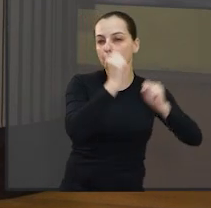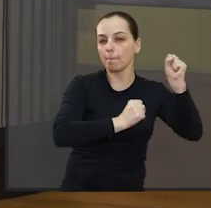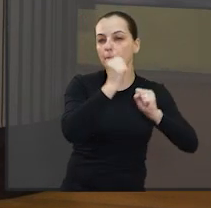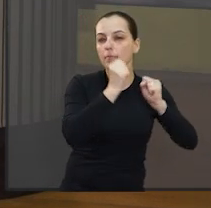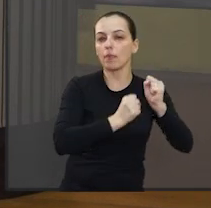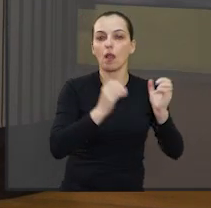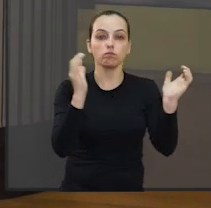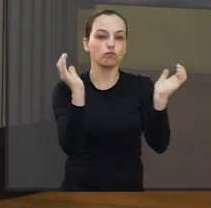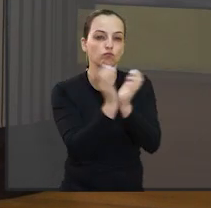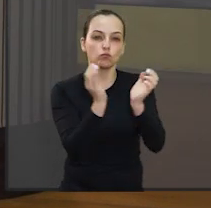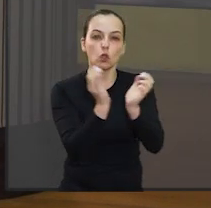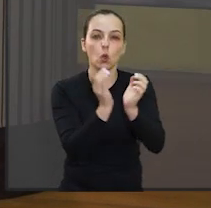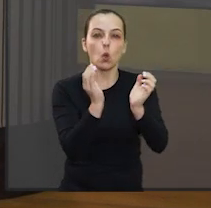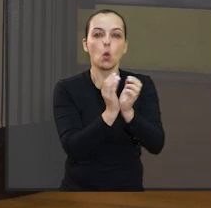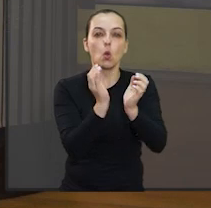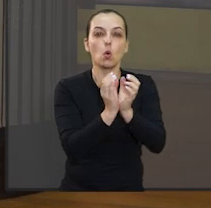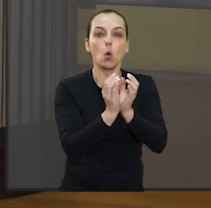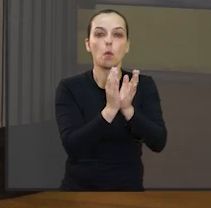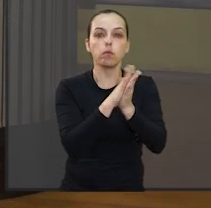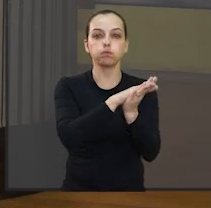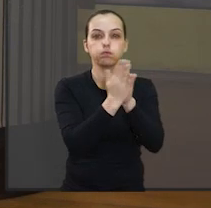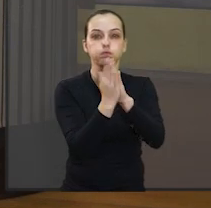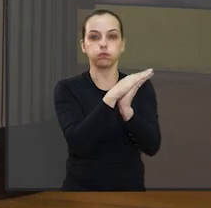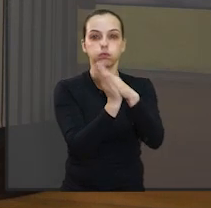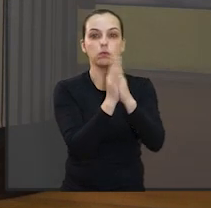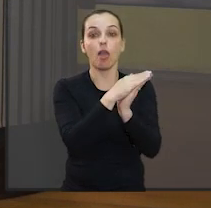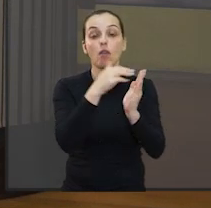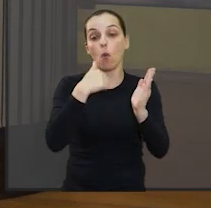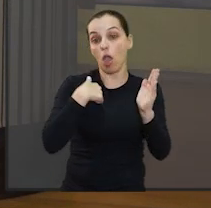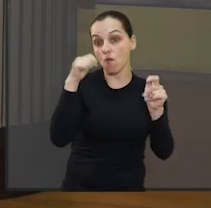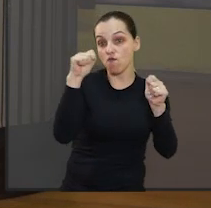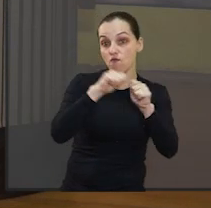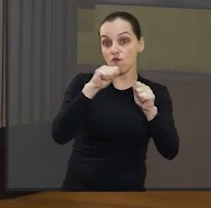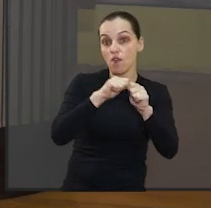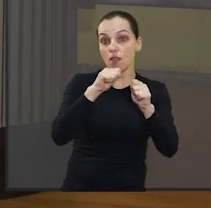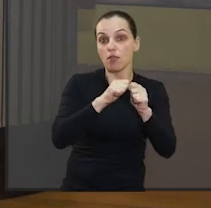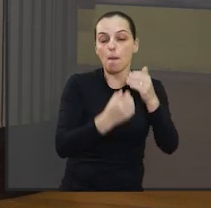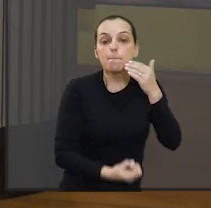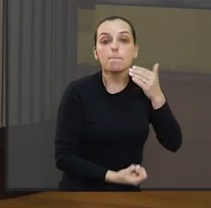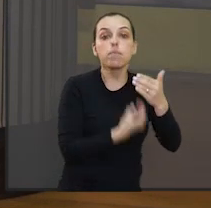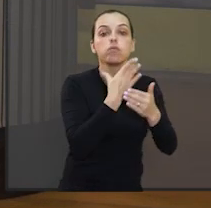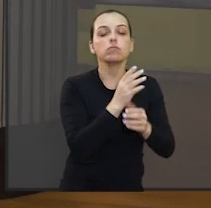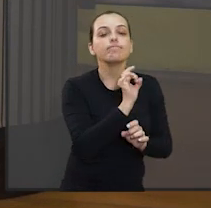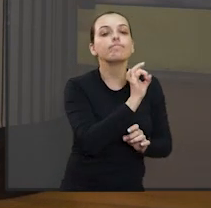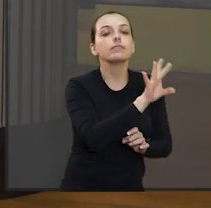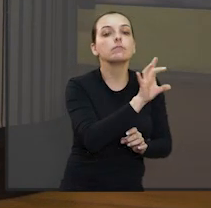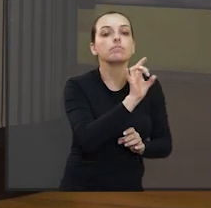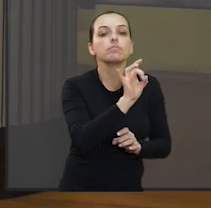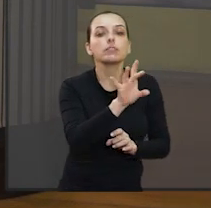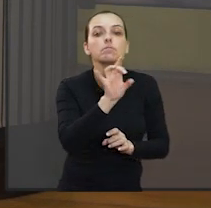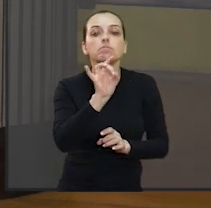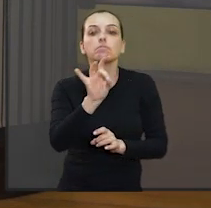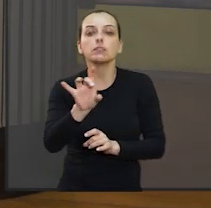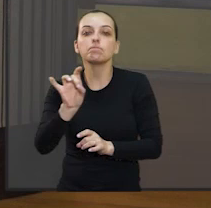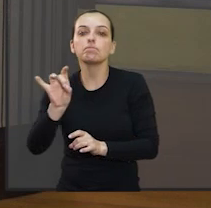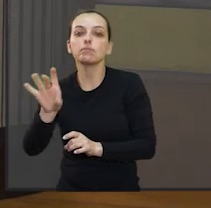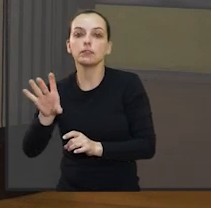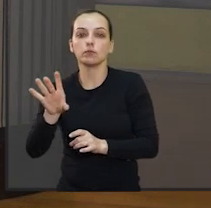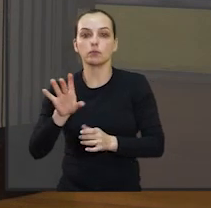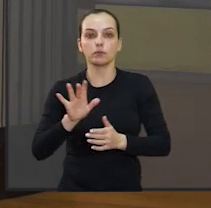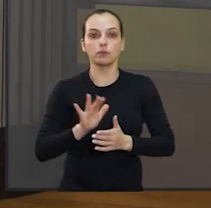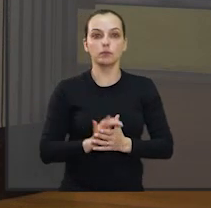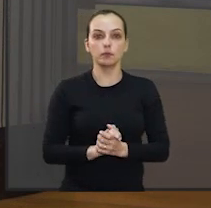A gente trabalhava muito. Eu comecei a trabalhar com o TESC aqui, que era uma companhia